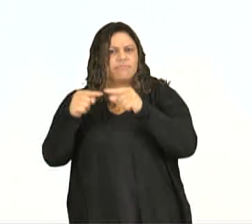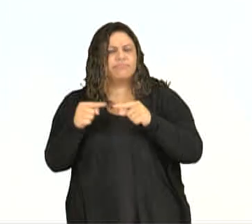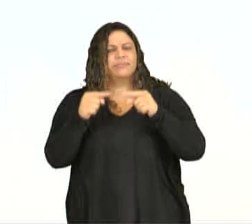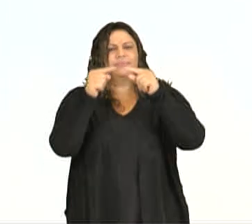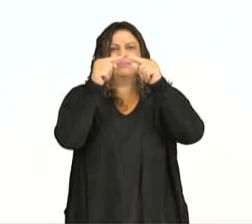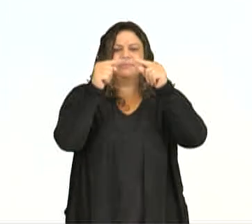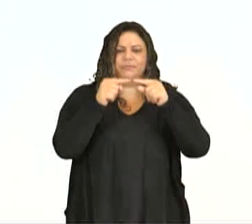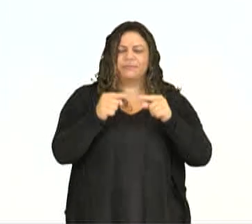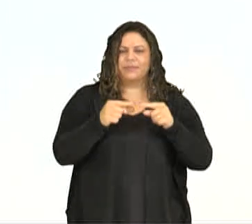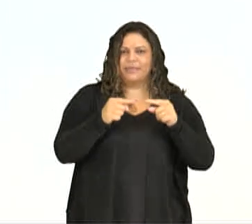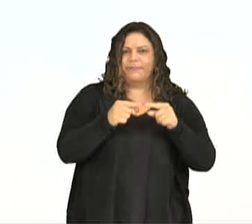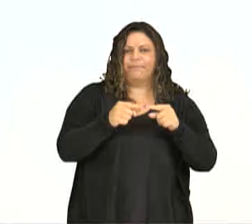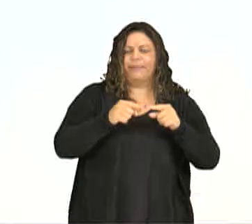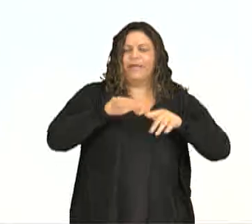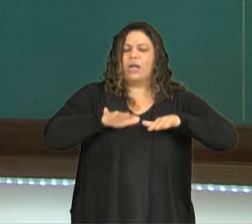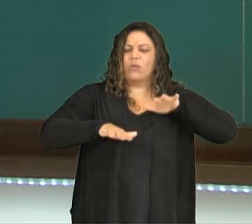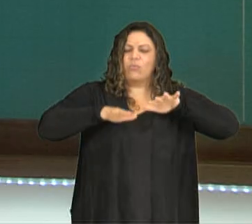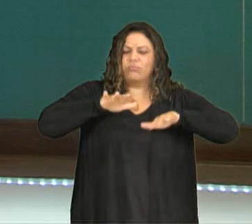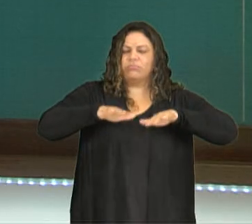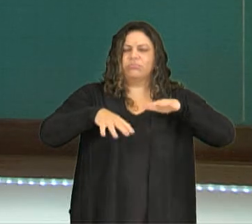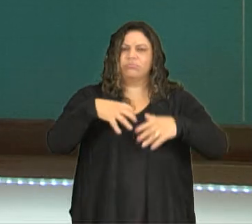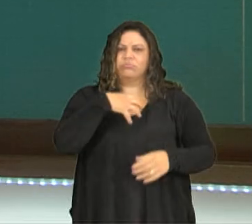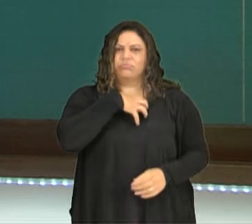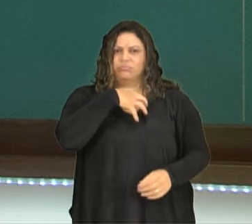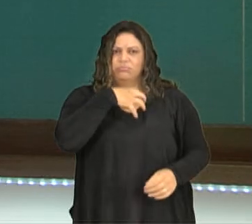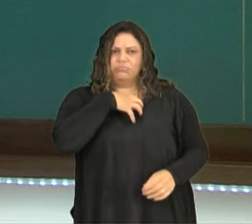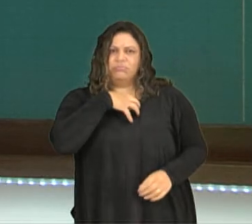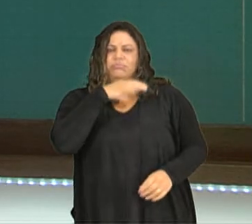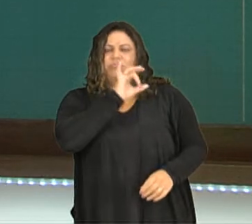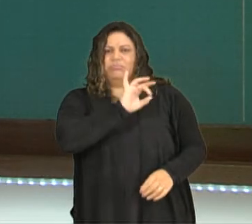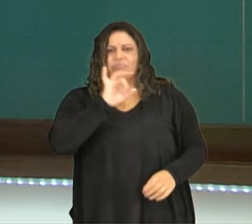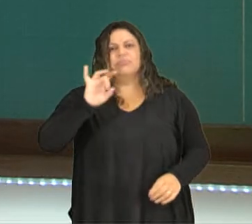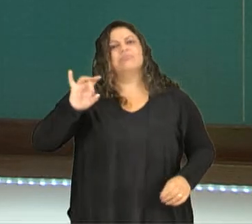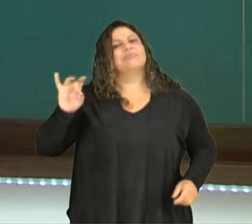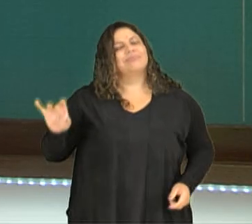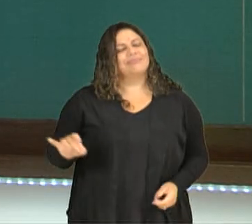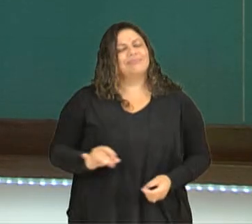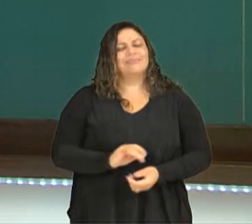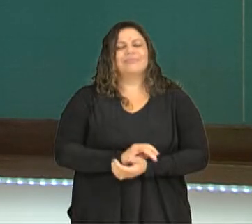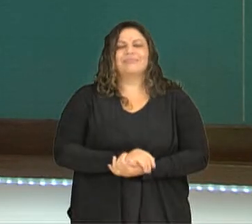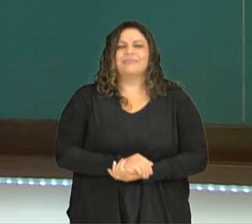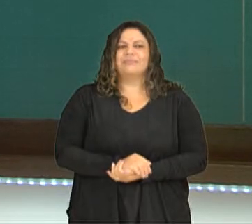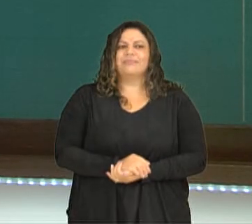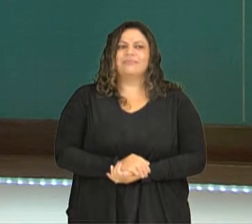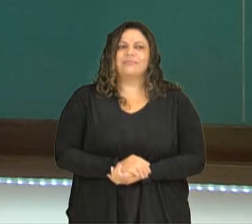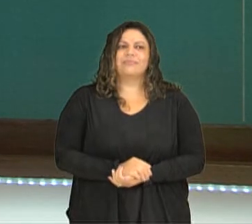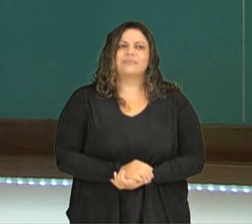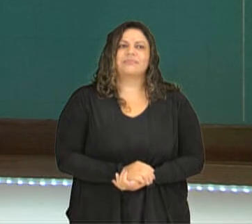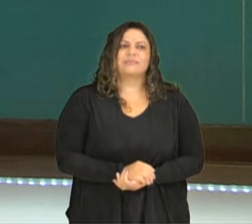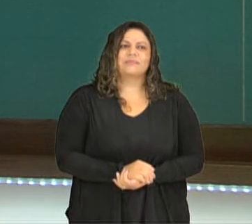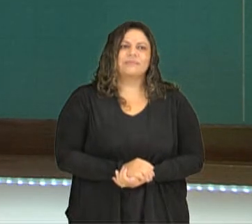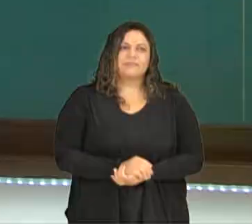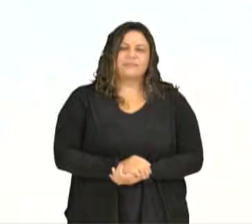mais forte e dos segundos mais leves nessa sequência de passos ternários da valsa.